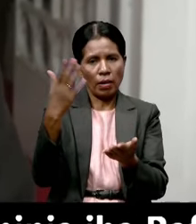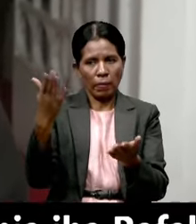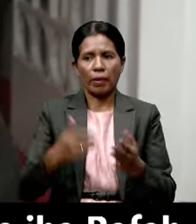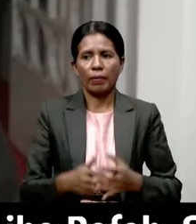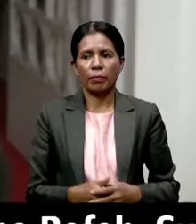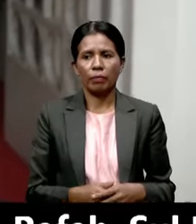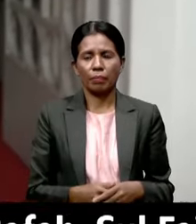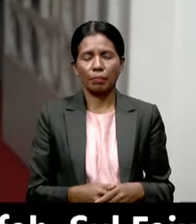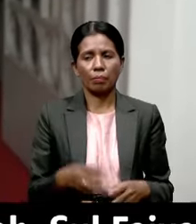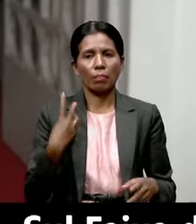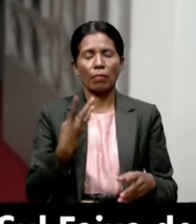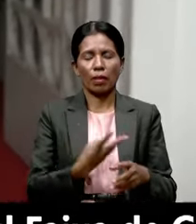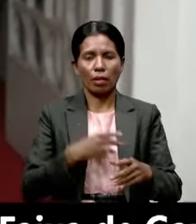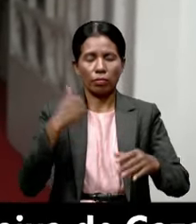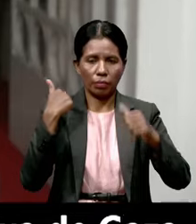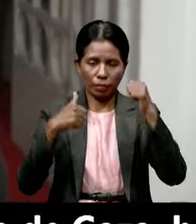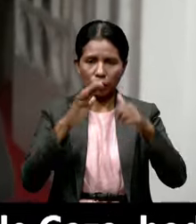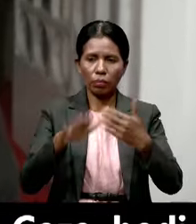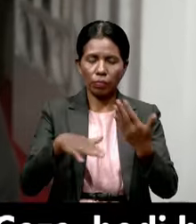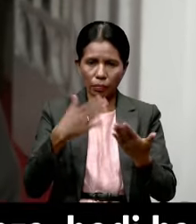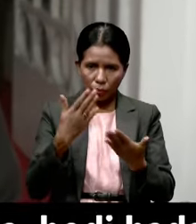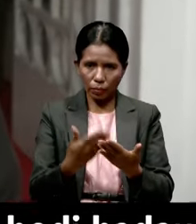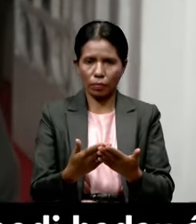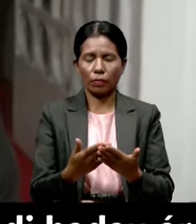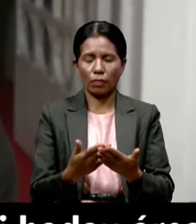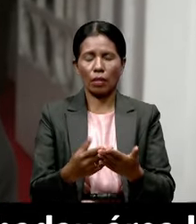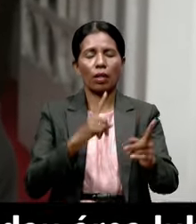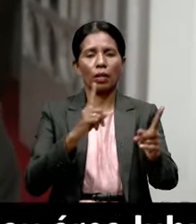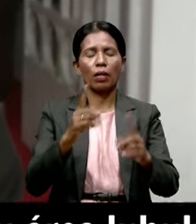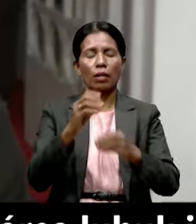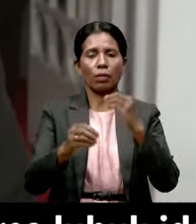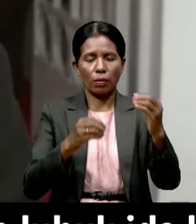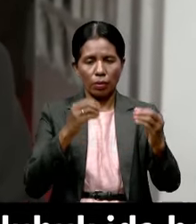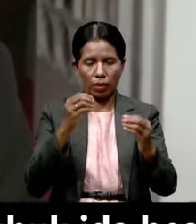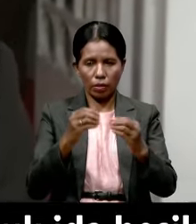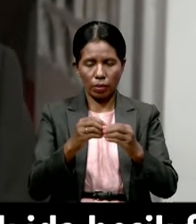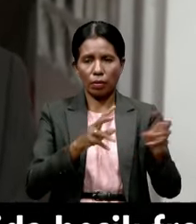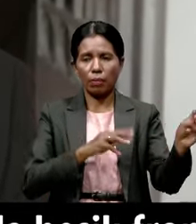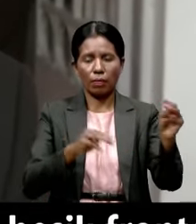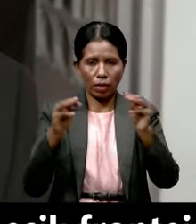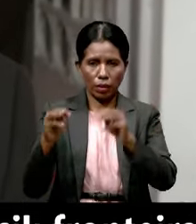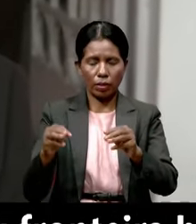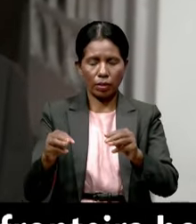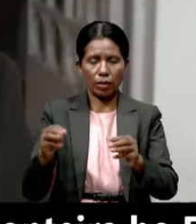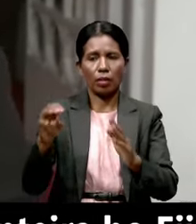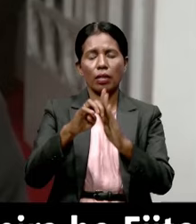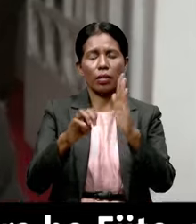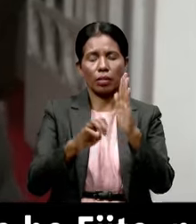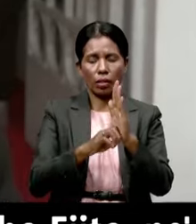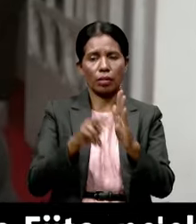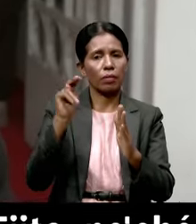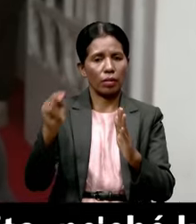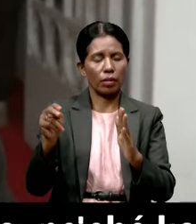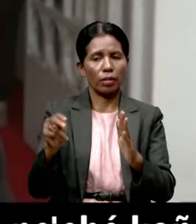Então, e tem a atividade de todo, com a propriedade de imóveis do Estado e